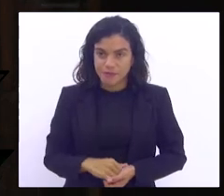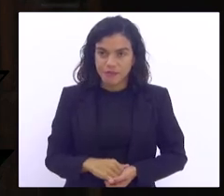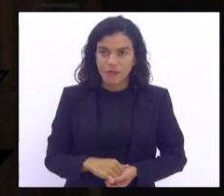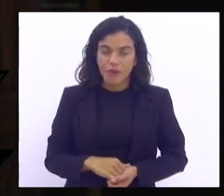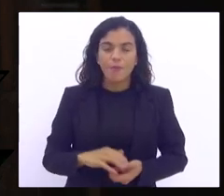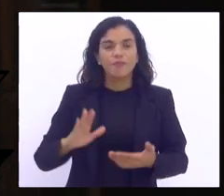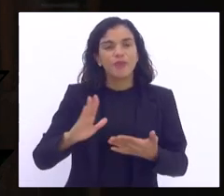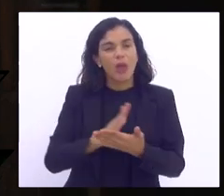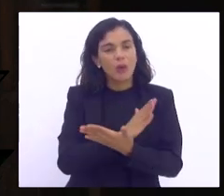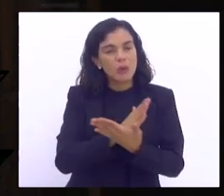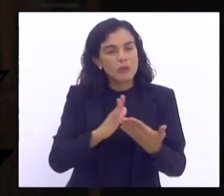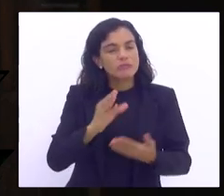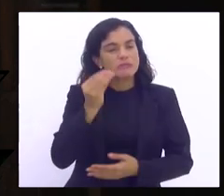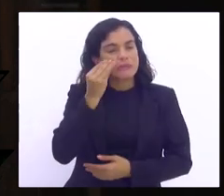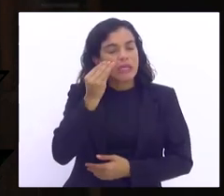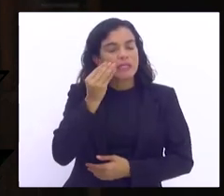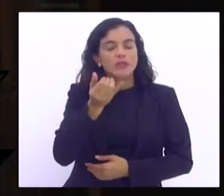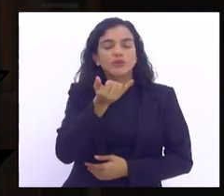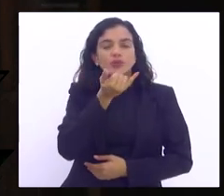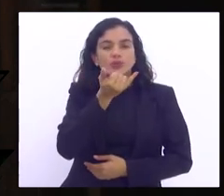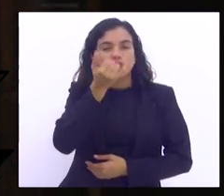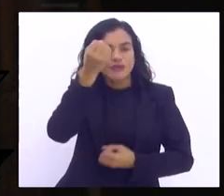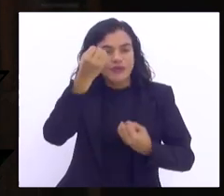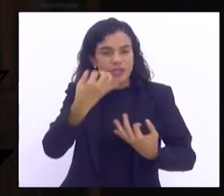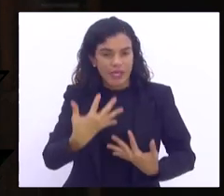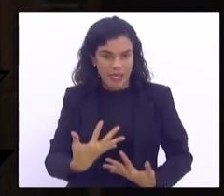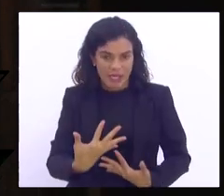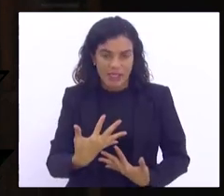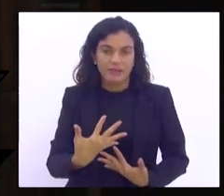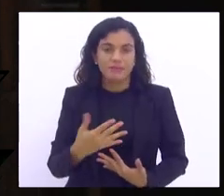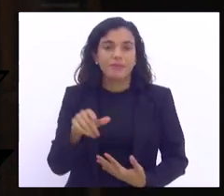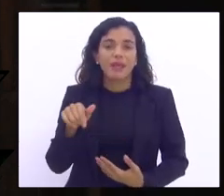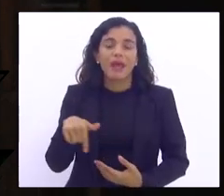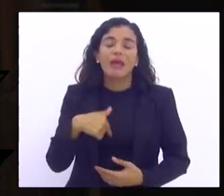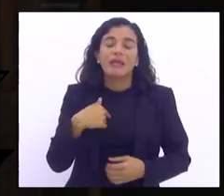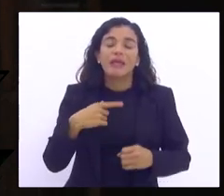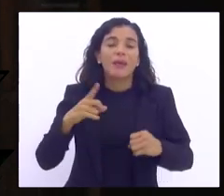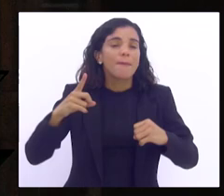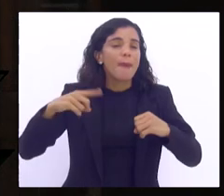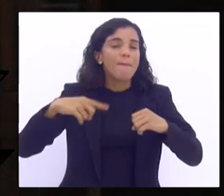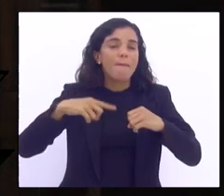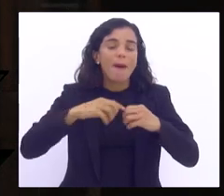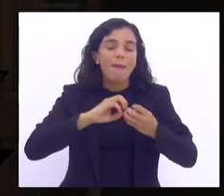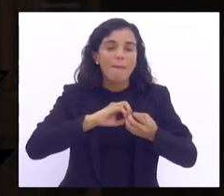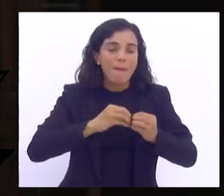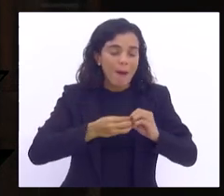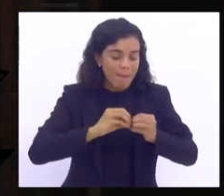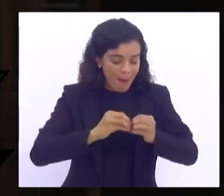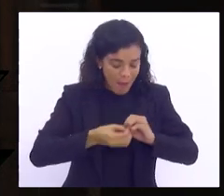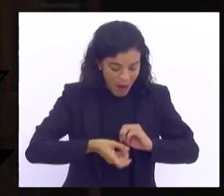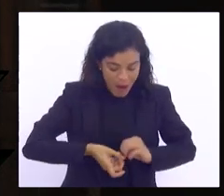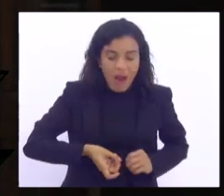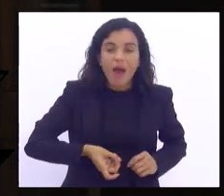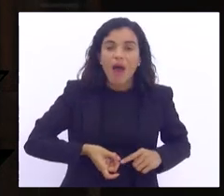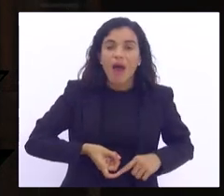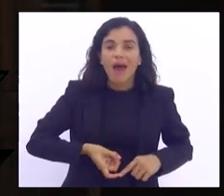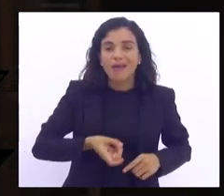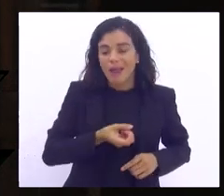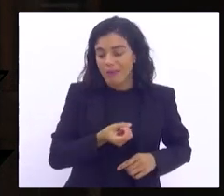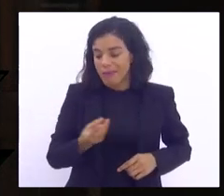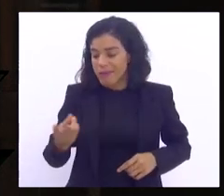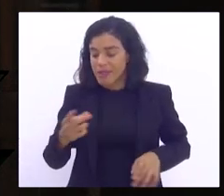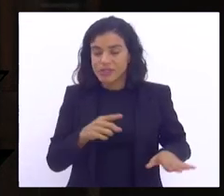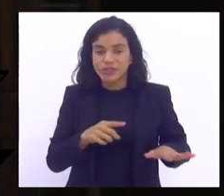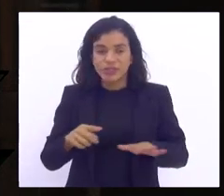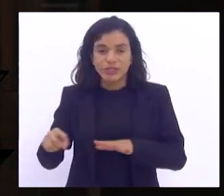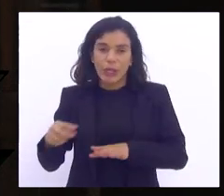Alguns ainda tentam justificar defendendo que o fruto da concepção, até certo número de dias, não